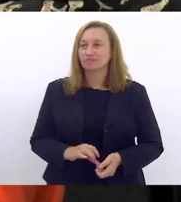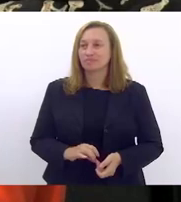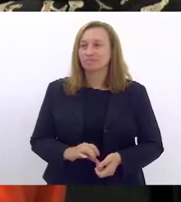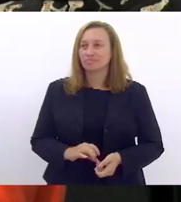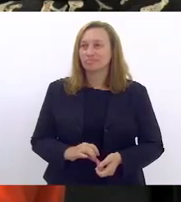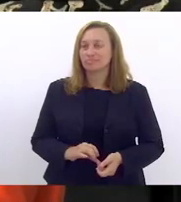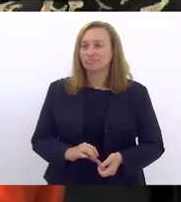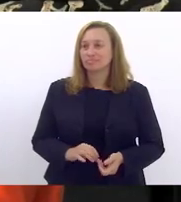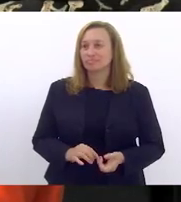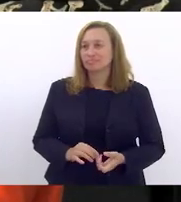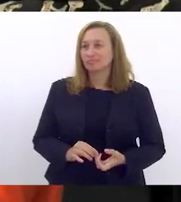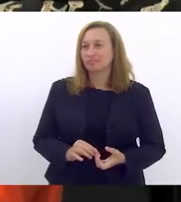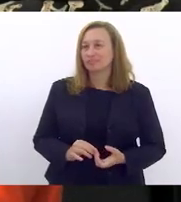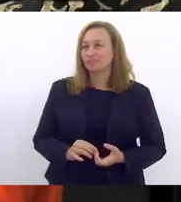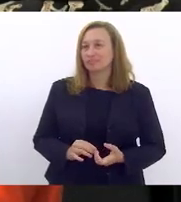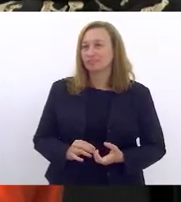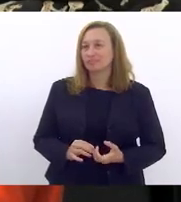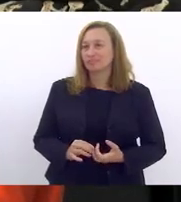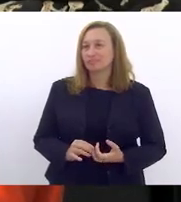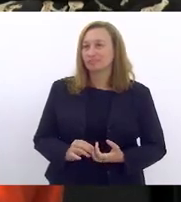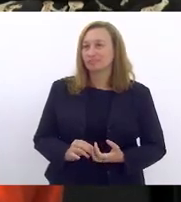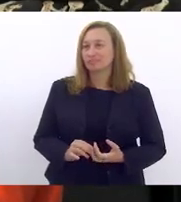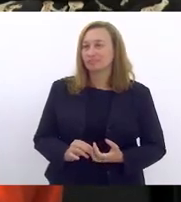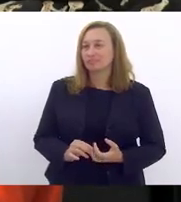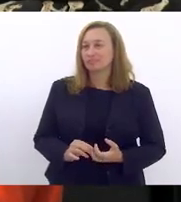E agora eu passo a palavra...